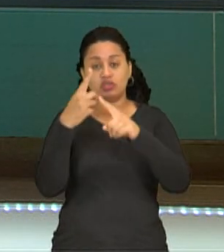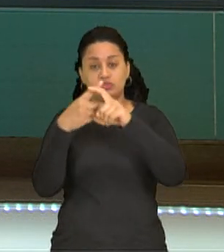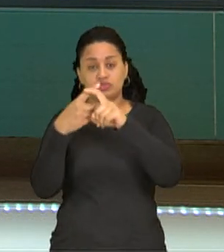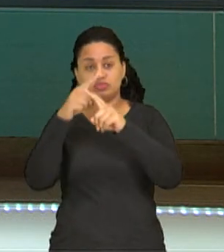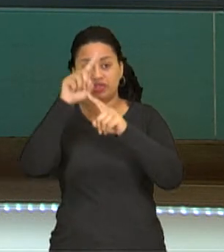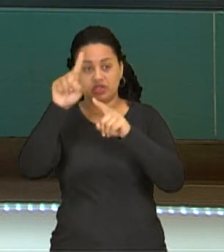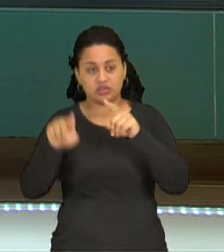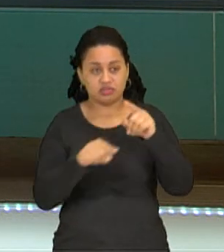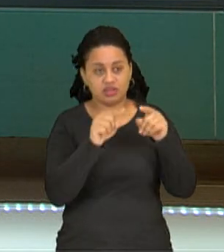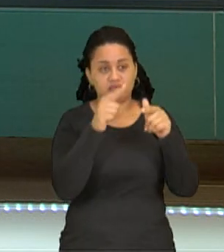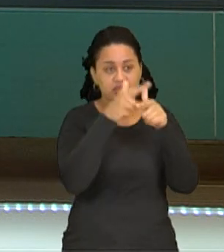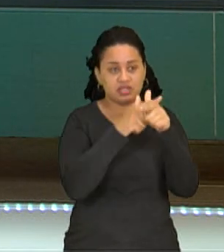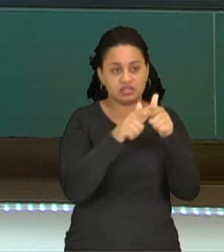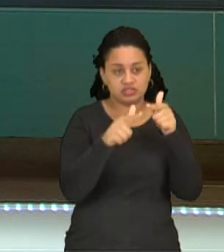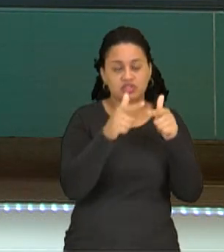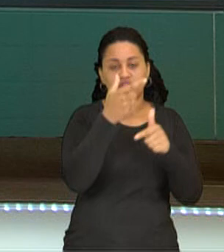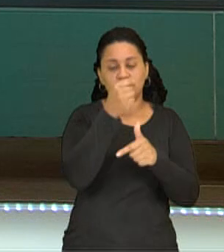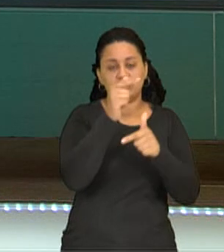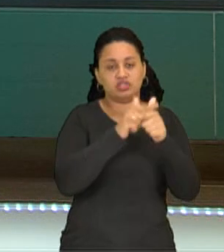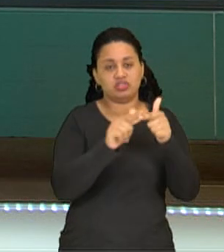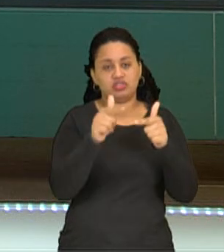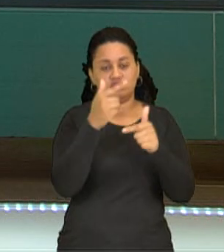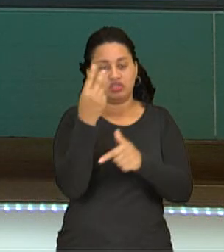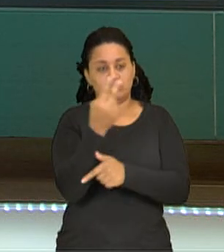lado dividindo. 20 dividido por